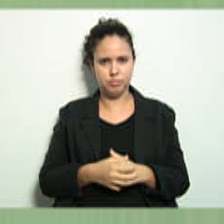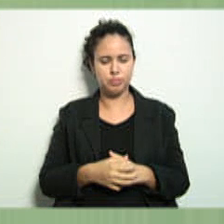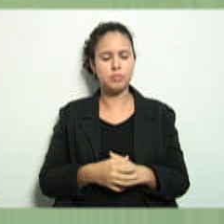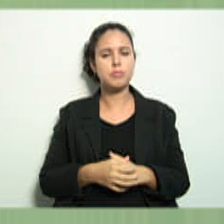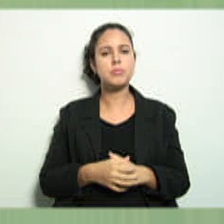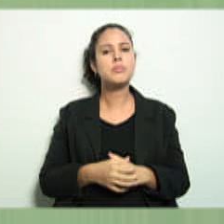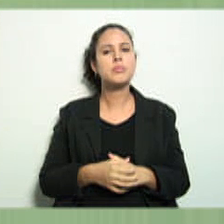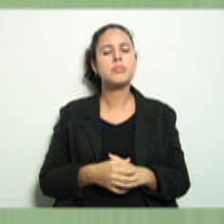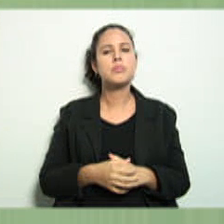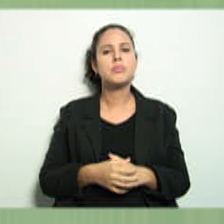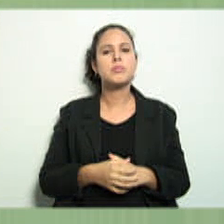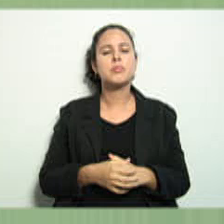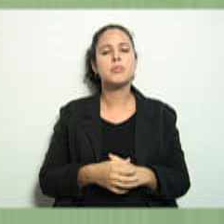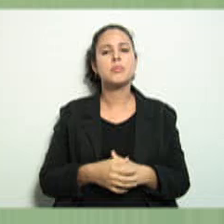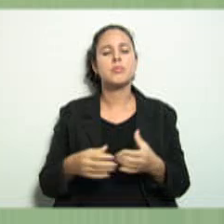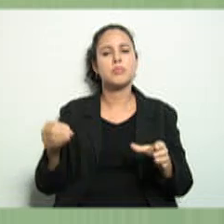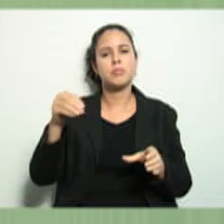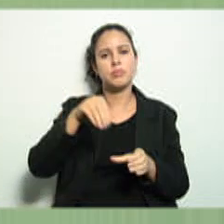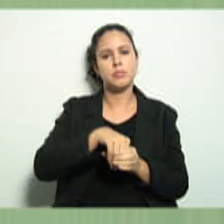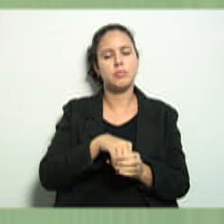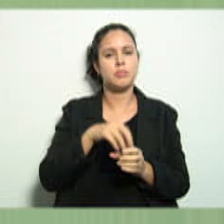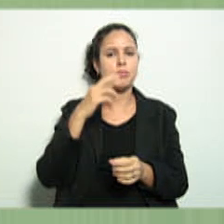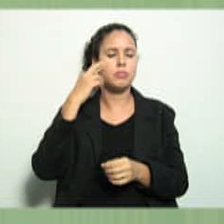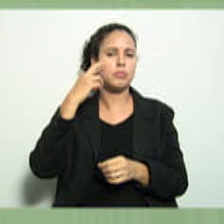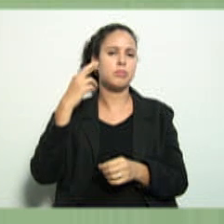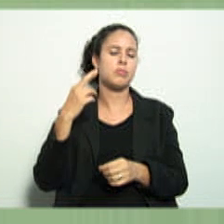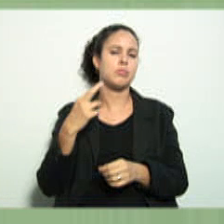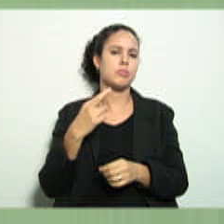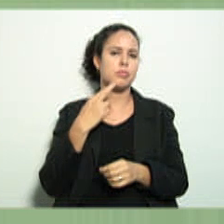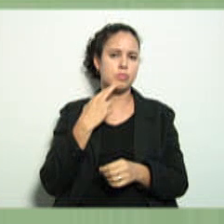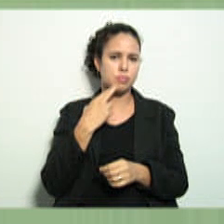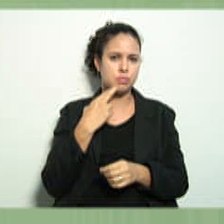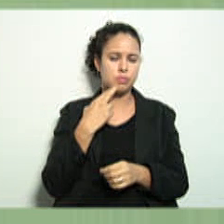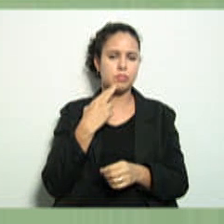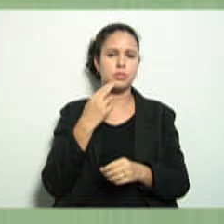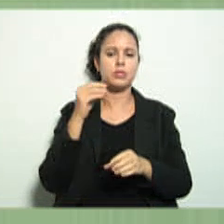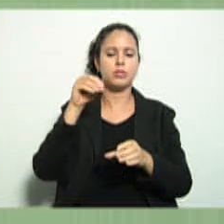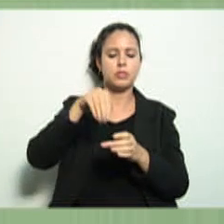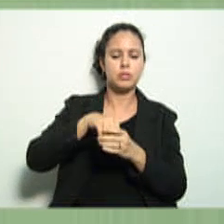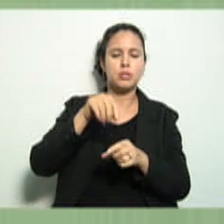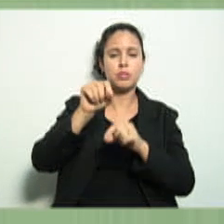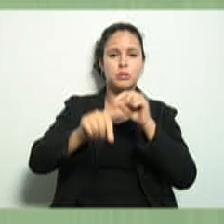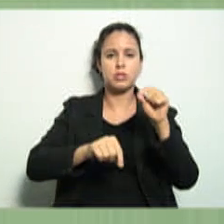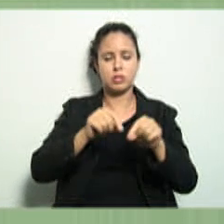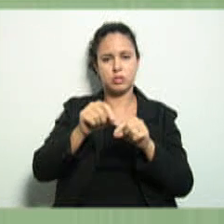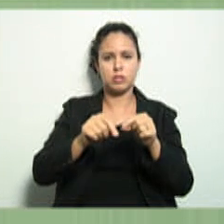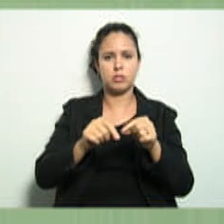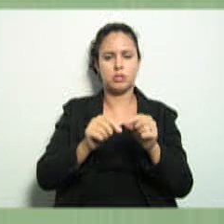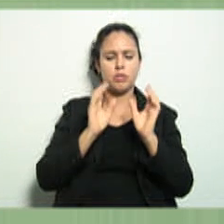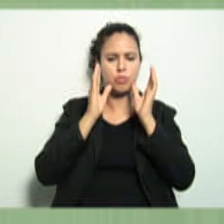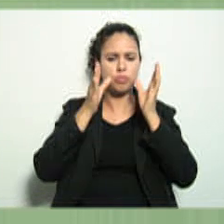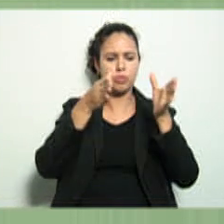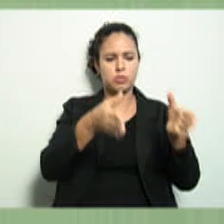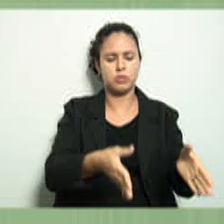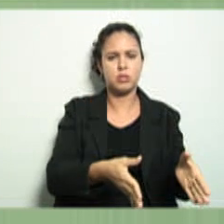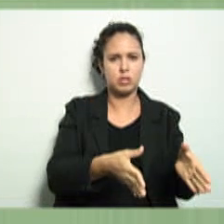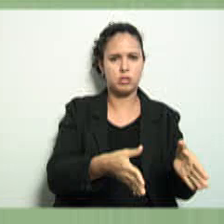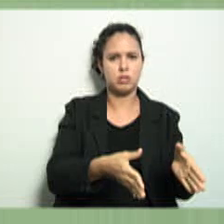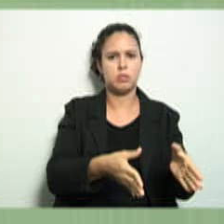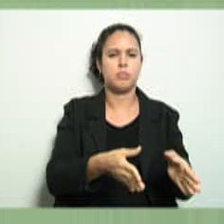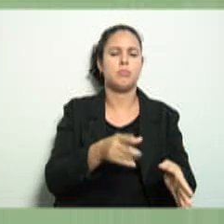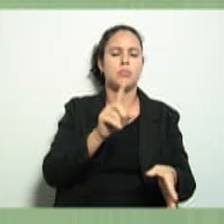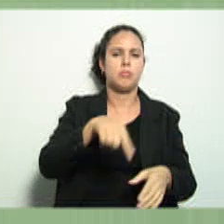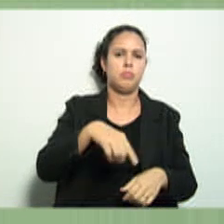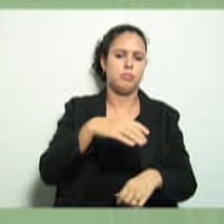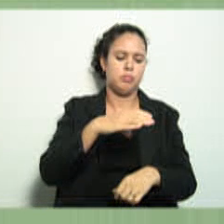Dados do Agrostat mostram que as exportações do estado de Rondônia estão concentradas na carne bovina